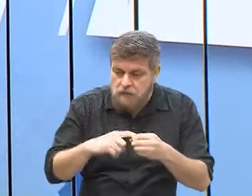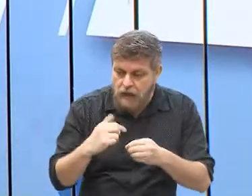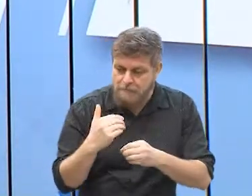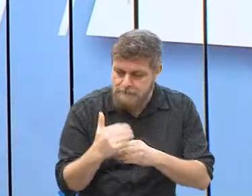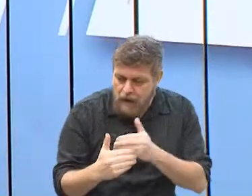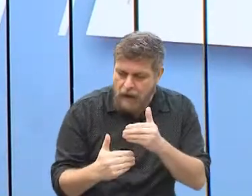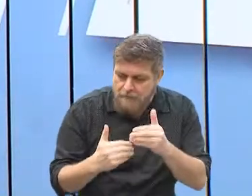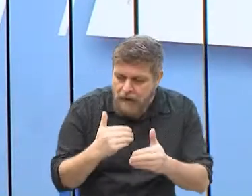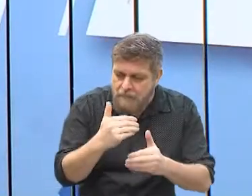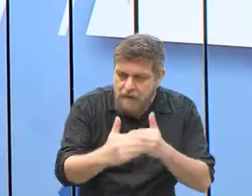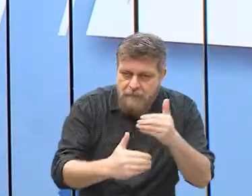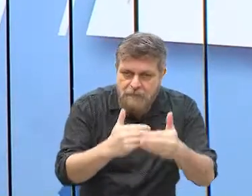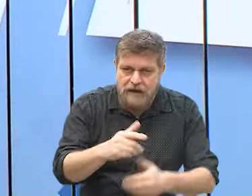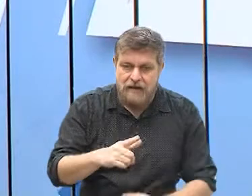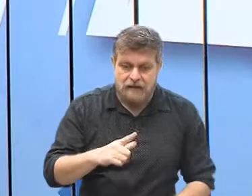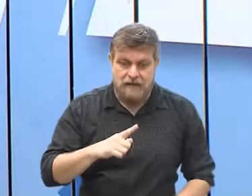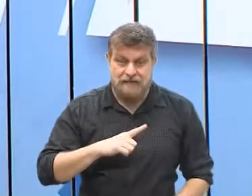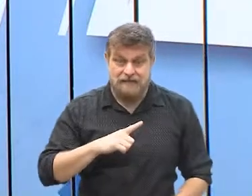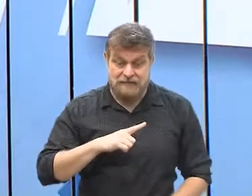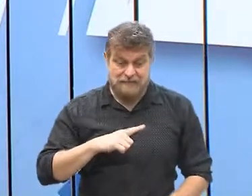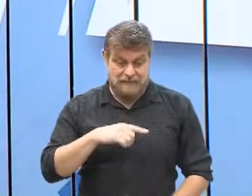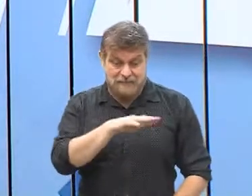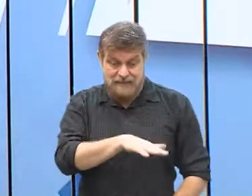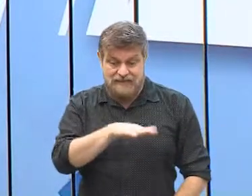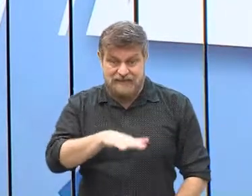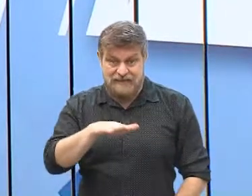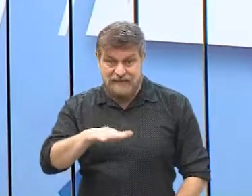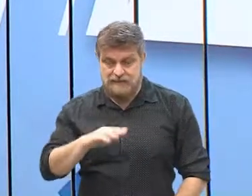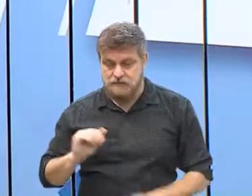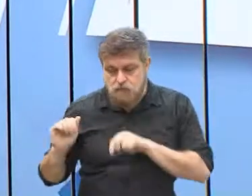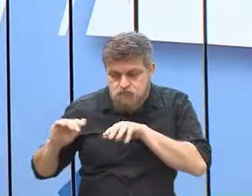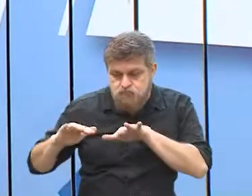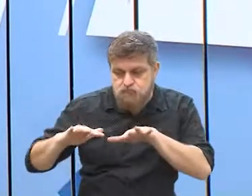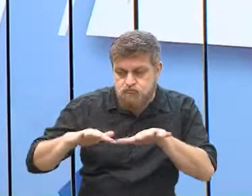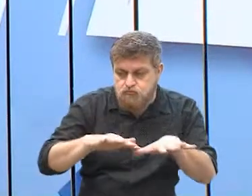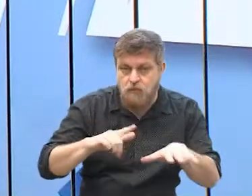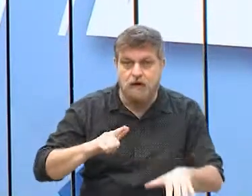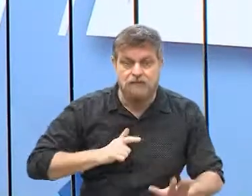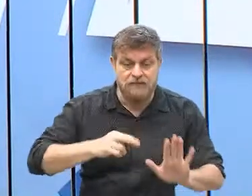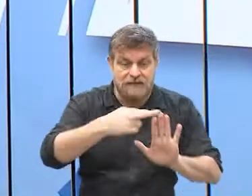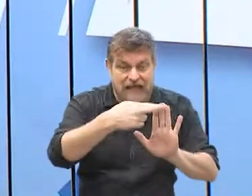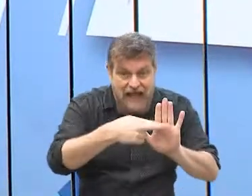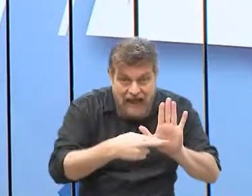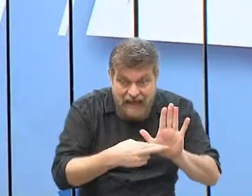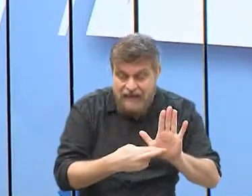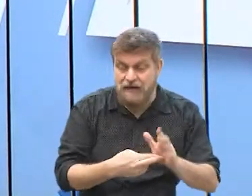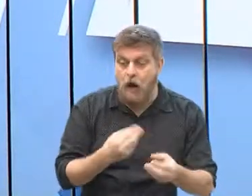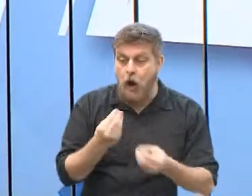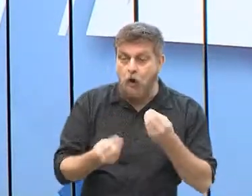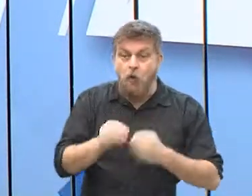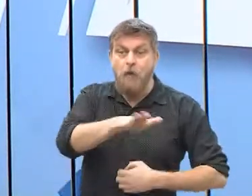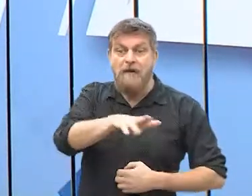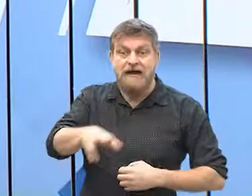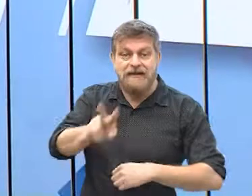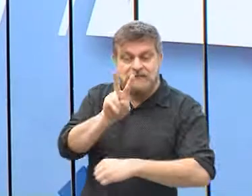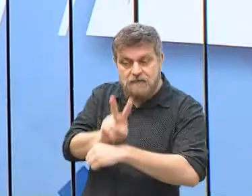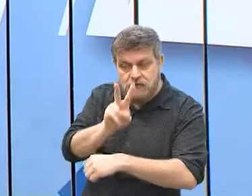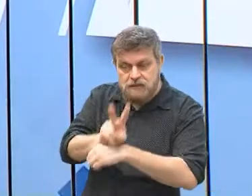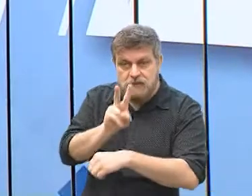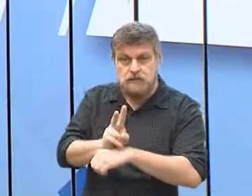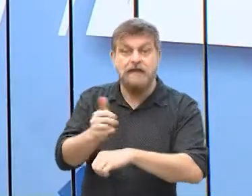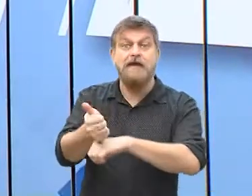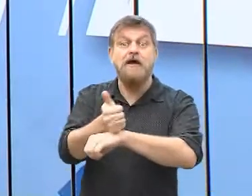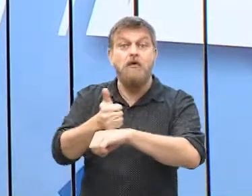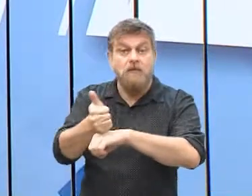gradativamente a receber crianças com todos os cuidados necessários, a proteção das crianças, dos trabalhadores, né, e